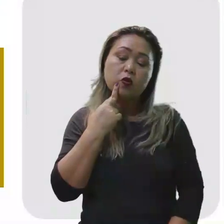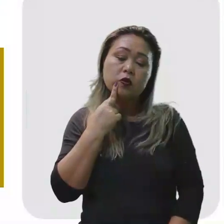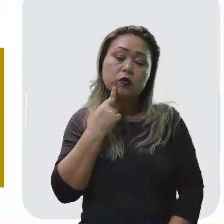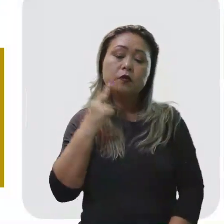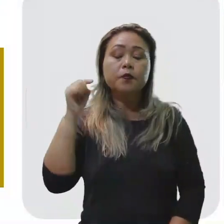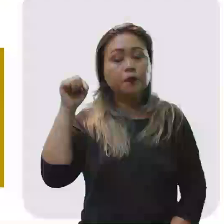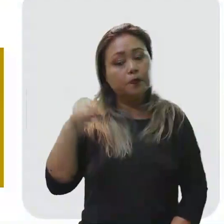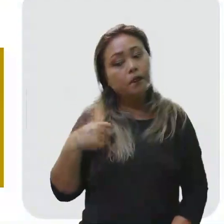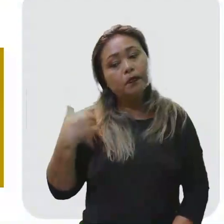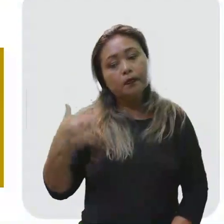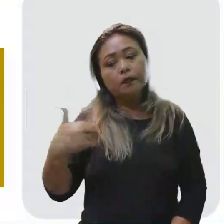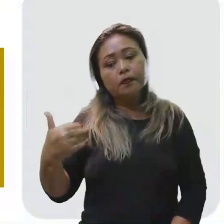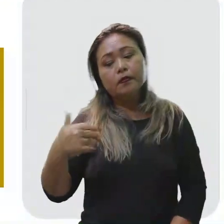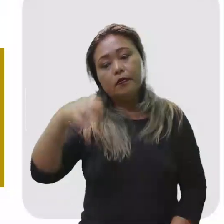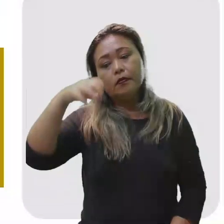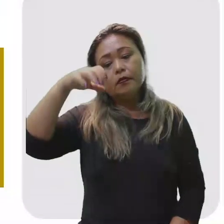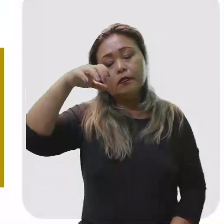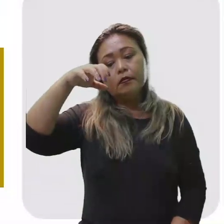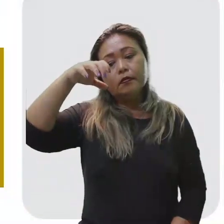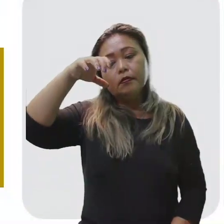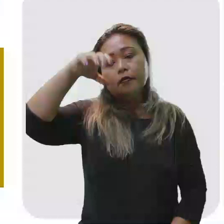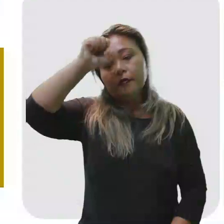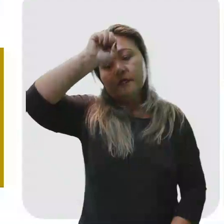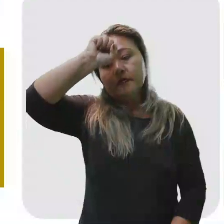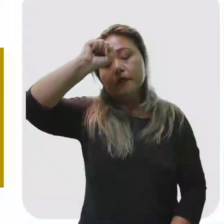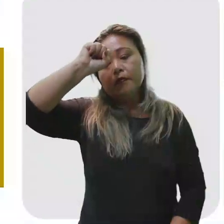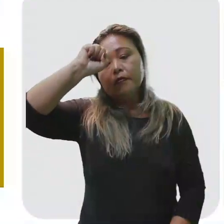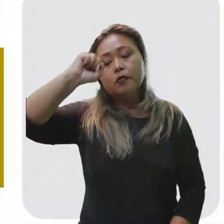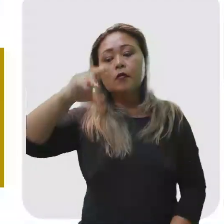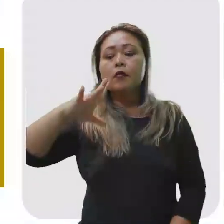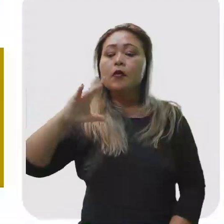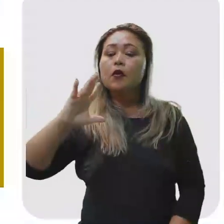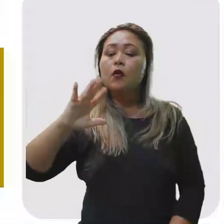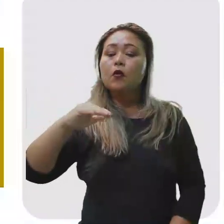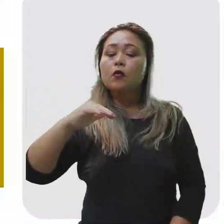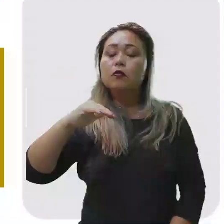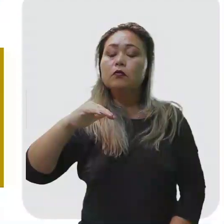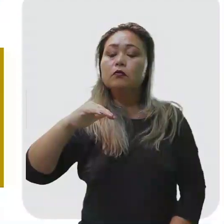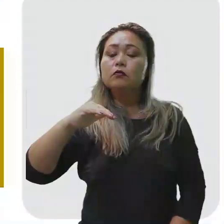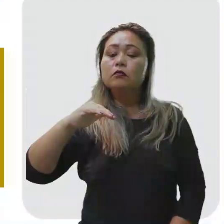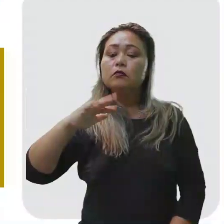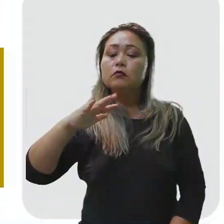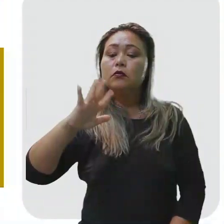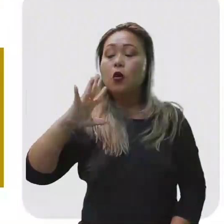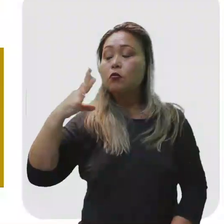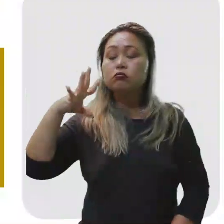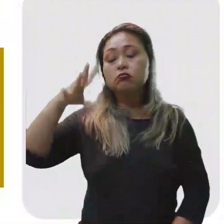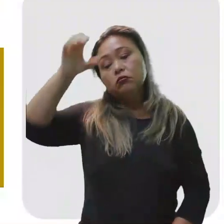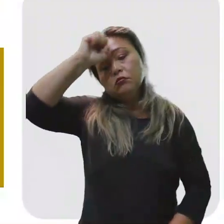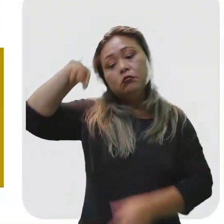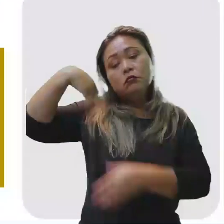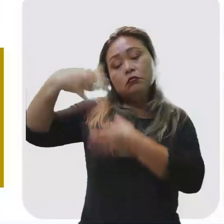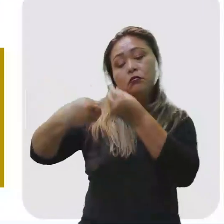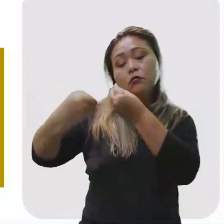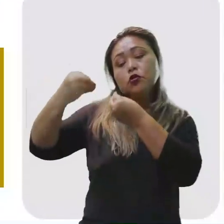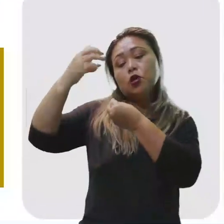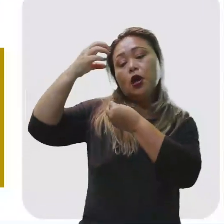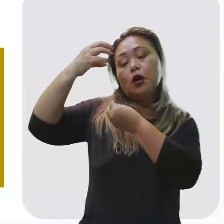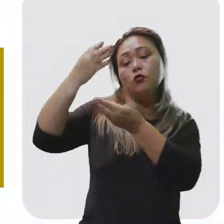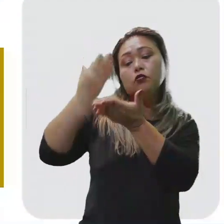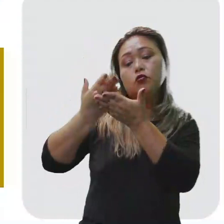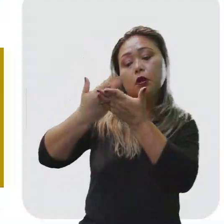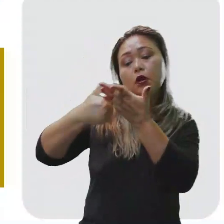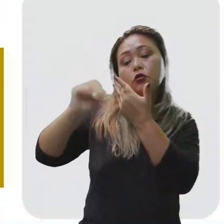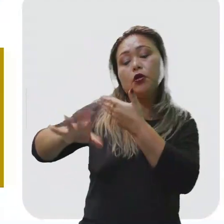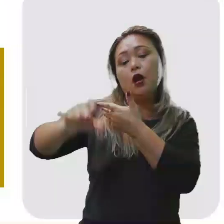e a gente vai aprender bastante com tudo que eu já estudei, já aprendi, e a gente